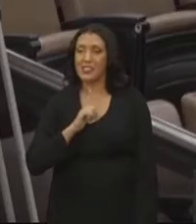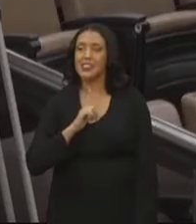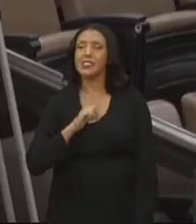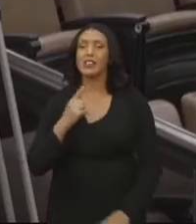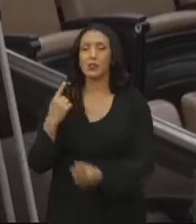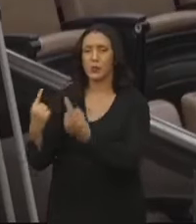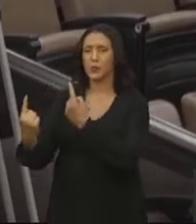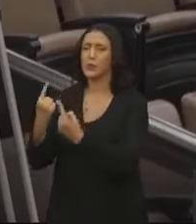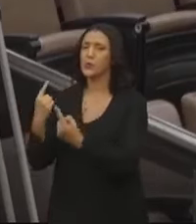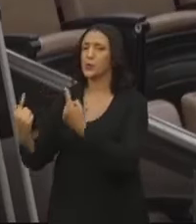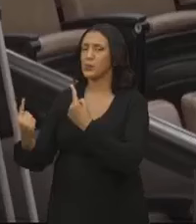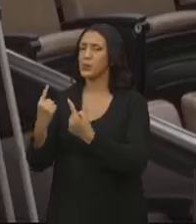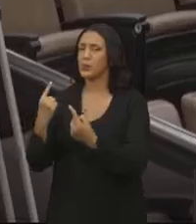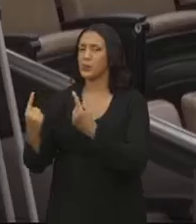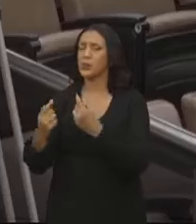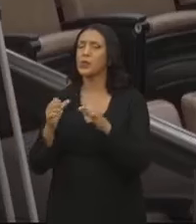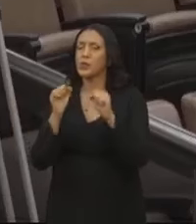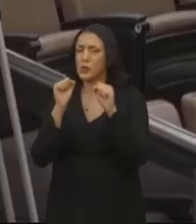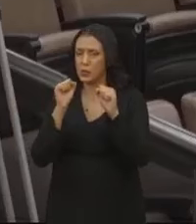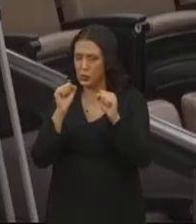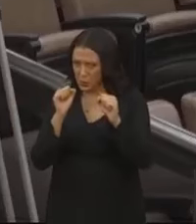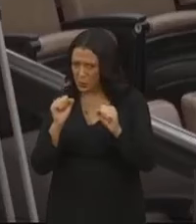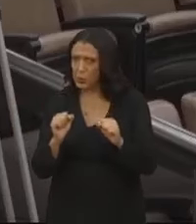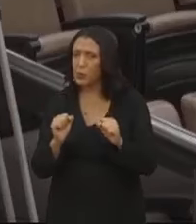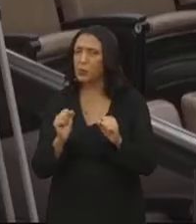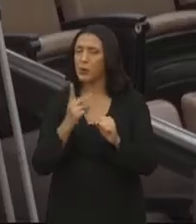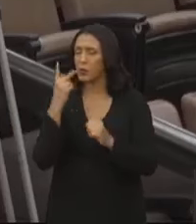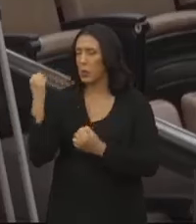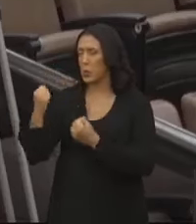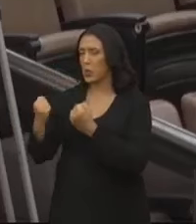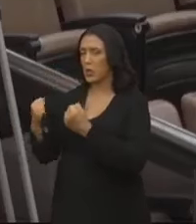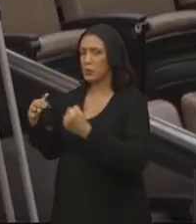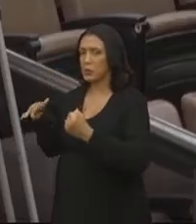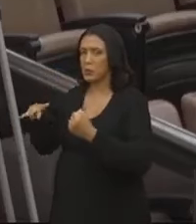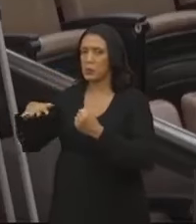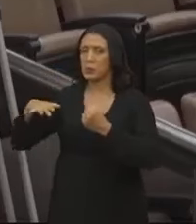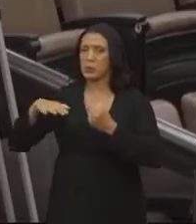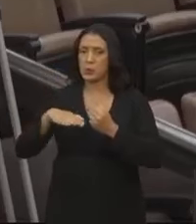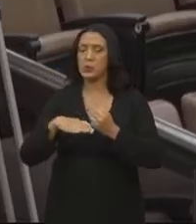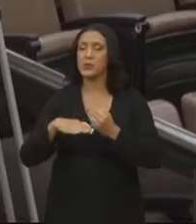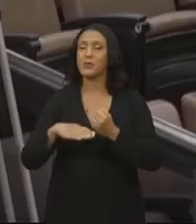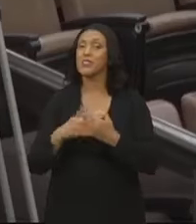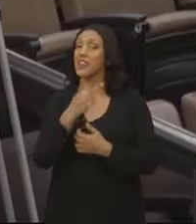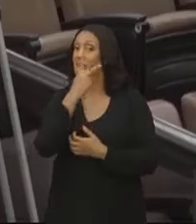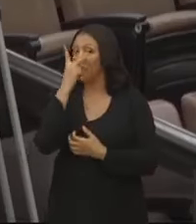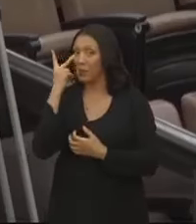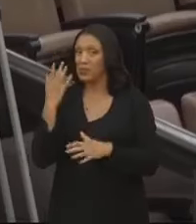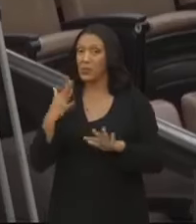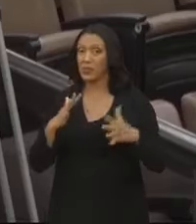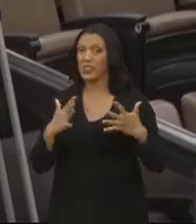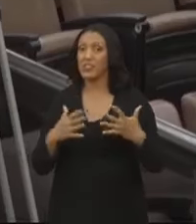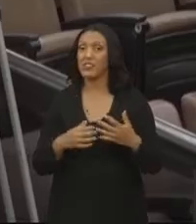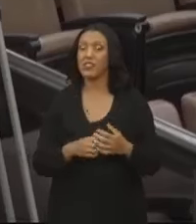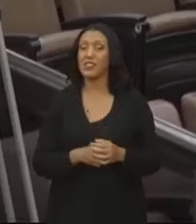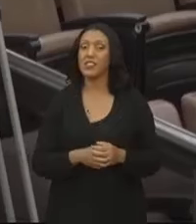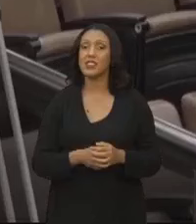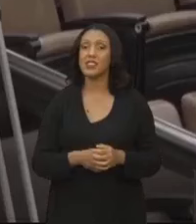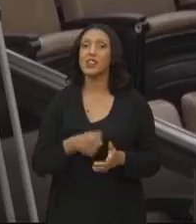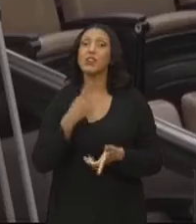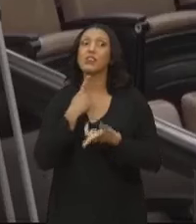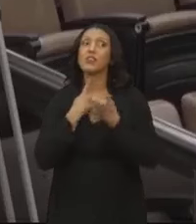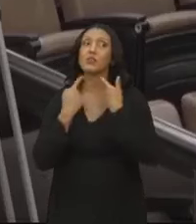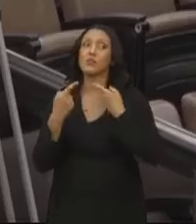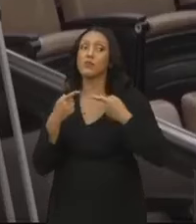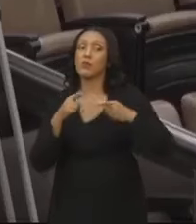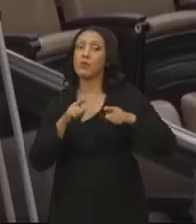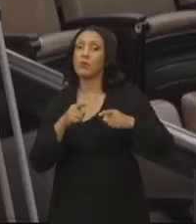aonde pode entrar de tudo, desde o bem e desde o mal. Há 72